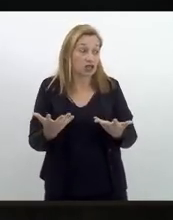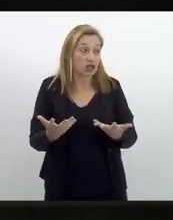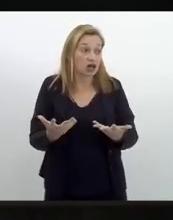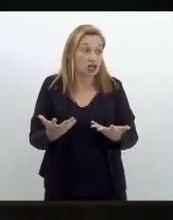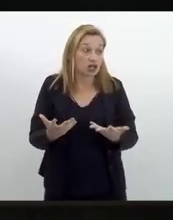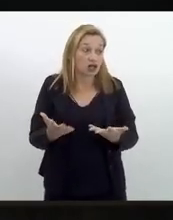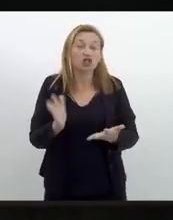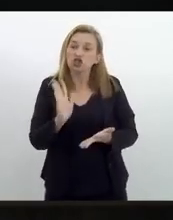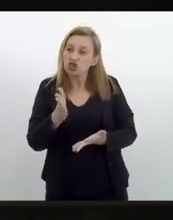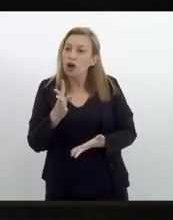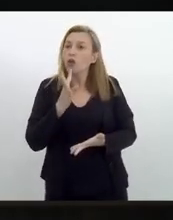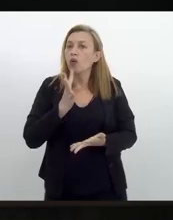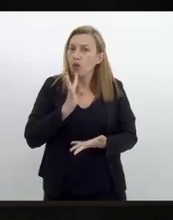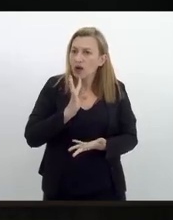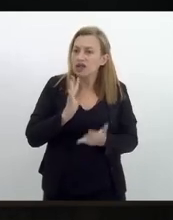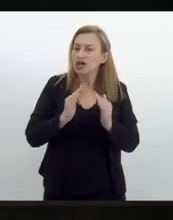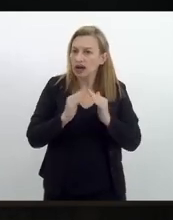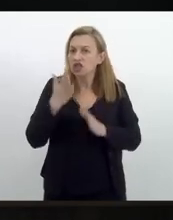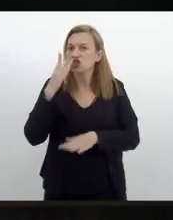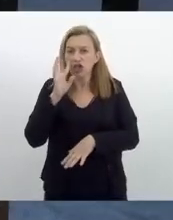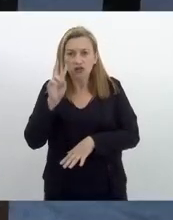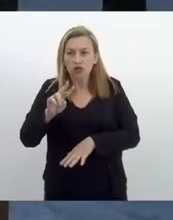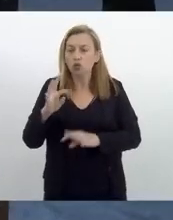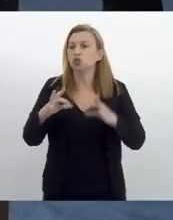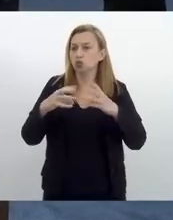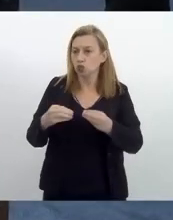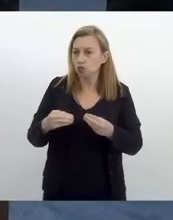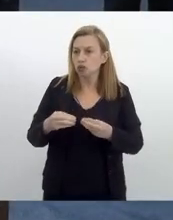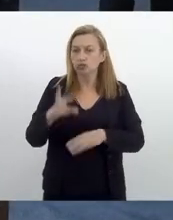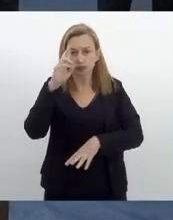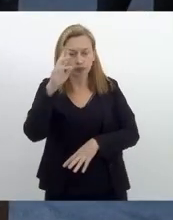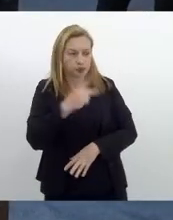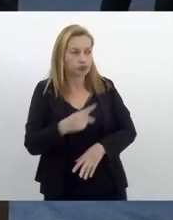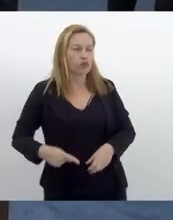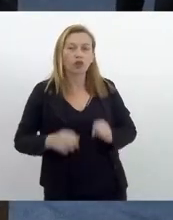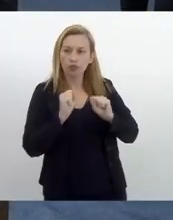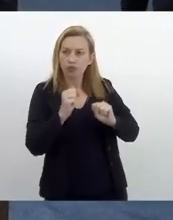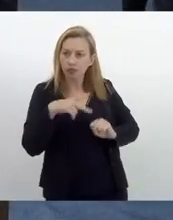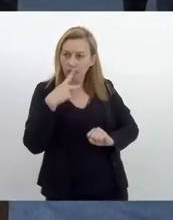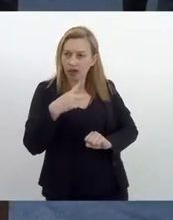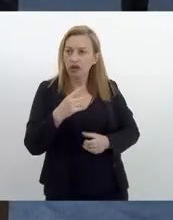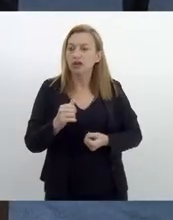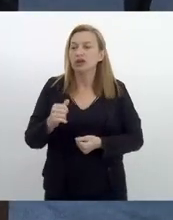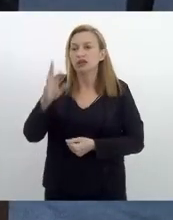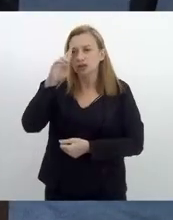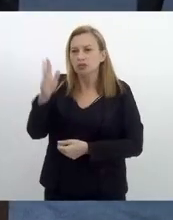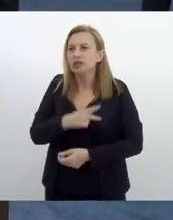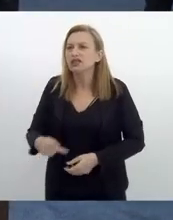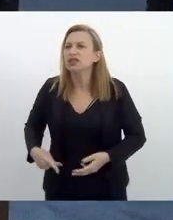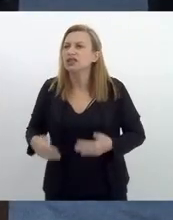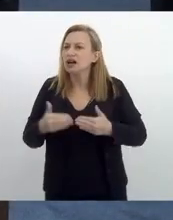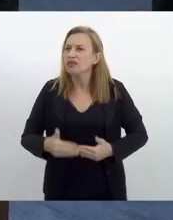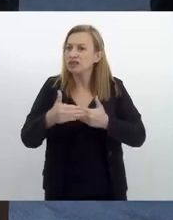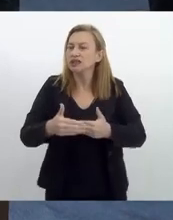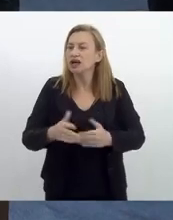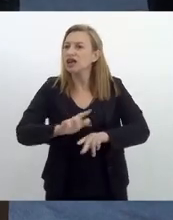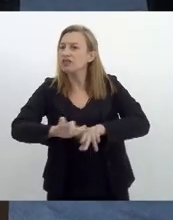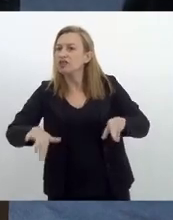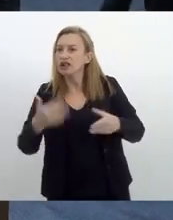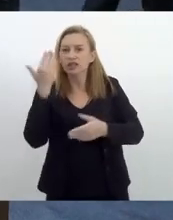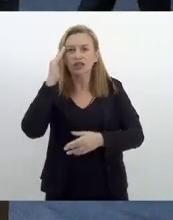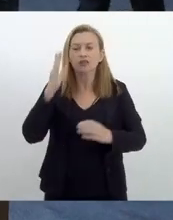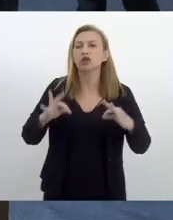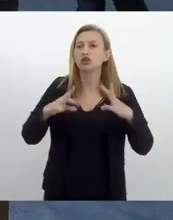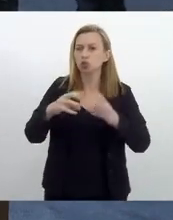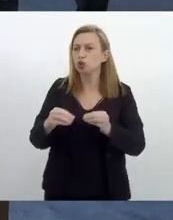que a gente já conhece a casa, gente já viu isso aqui. Presidente, quero fazer uma ponderação depois. Presidente, acho que a gente está conseguindo avançar em muitos entendimentos sobre